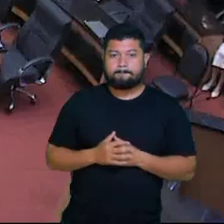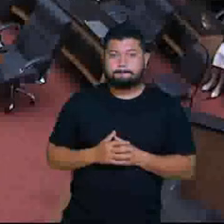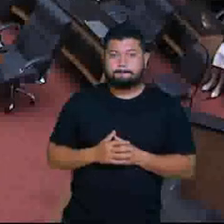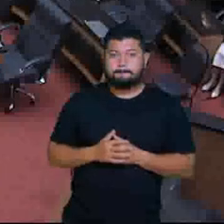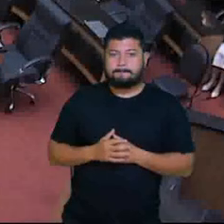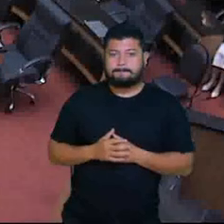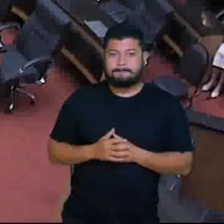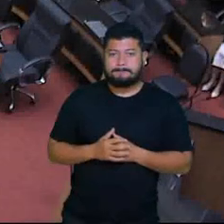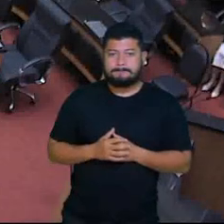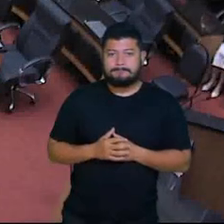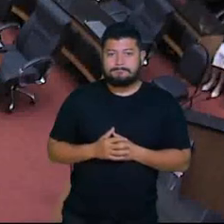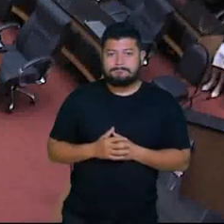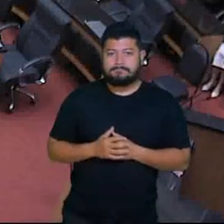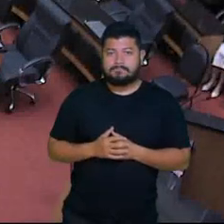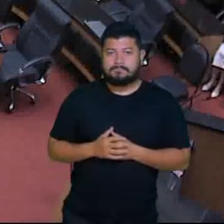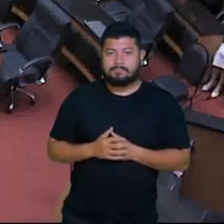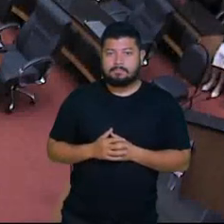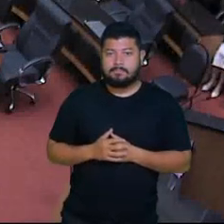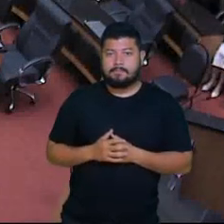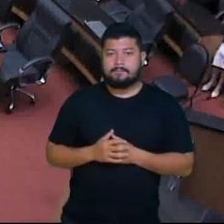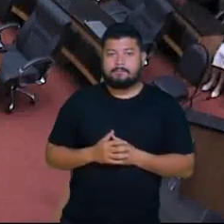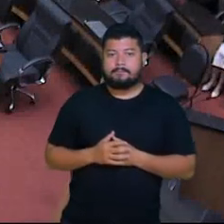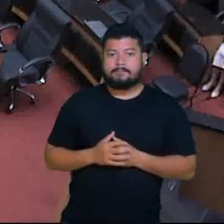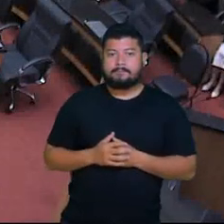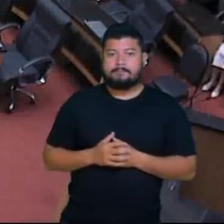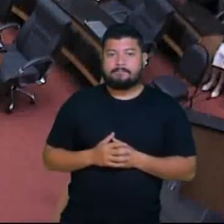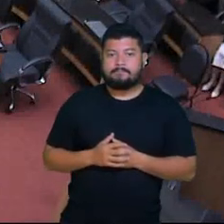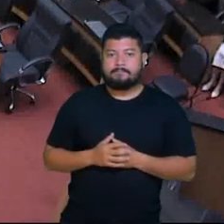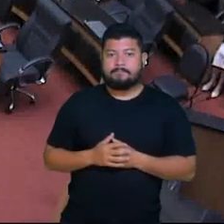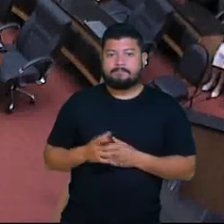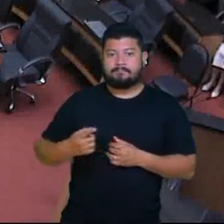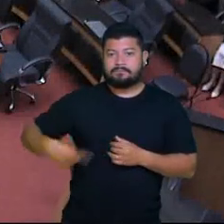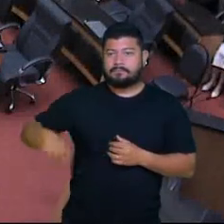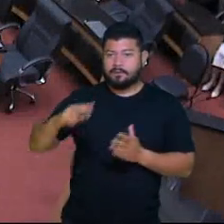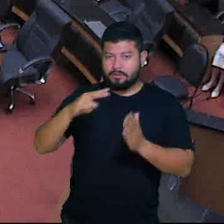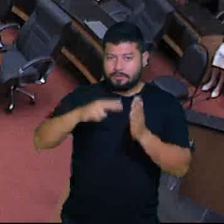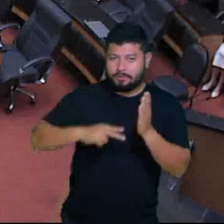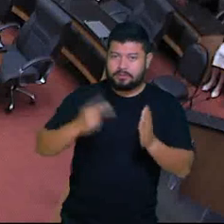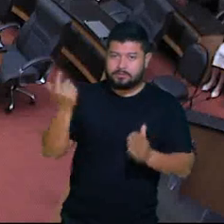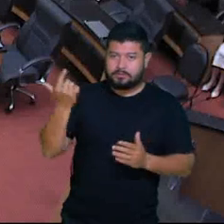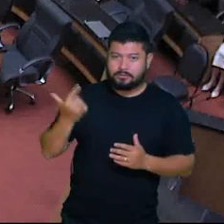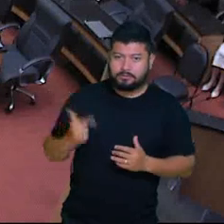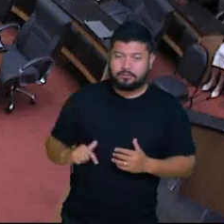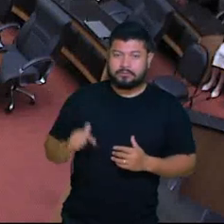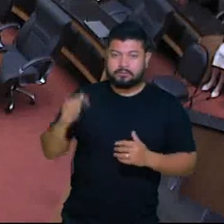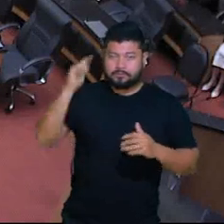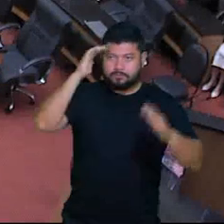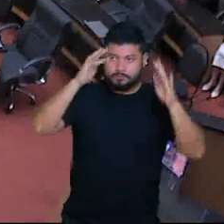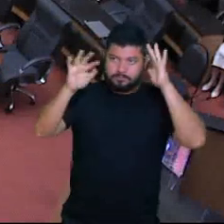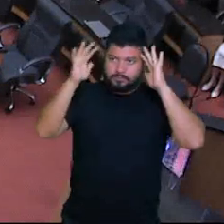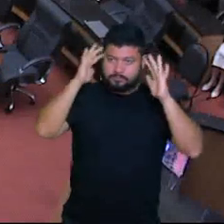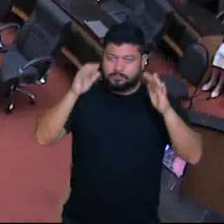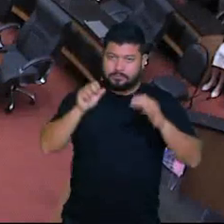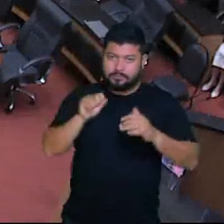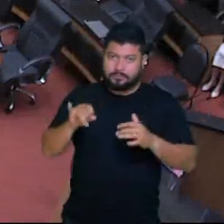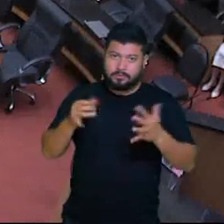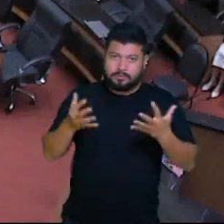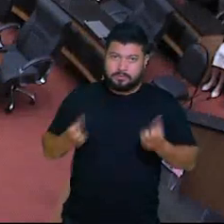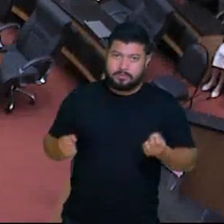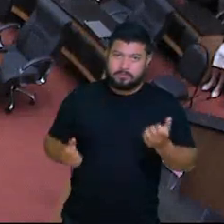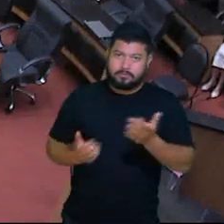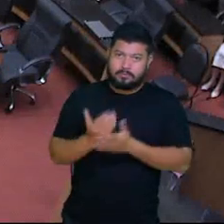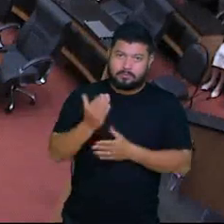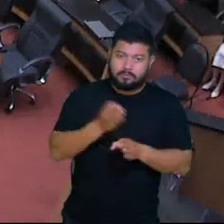a gente dar um tempo para nós lermos novamente fazermos uma reflexão e a gente aprovar num segundo